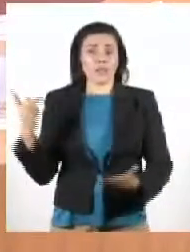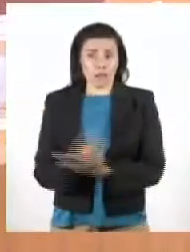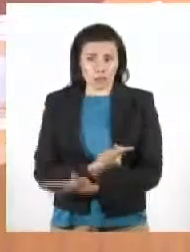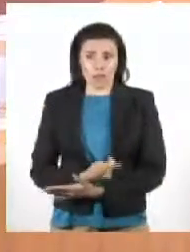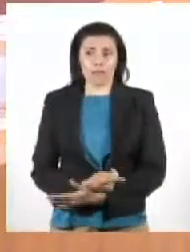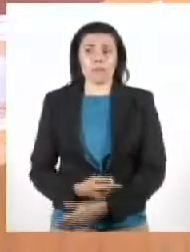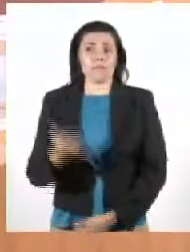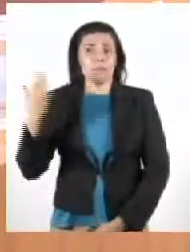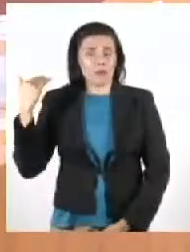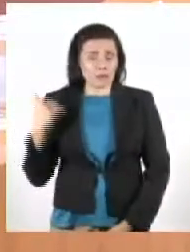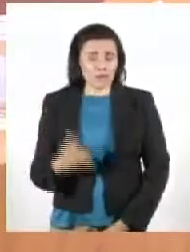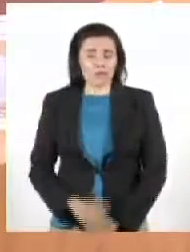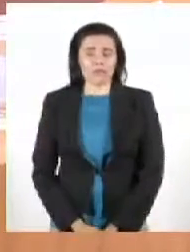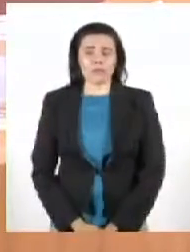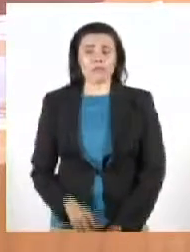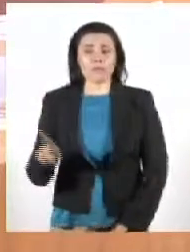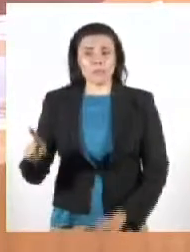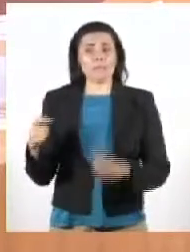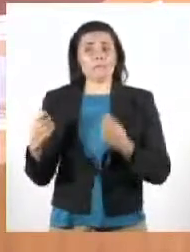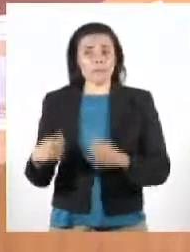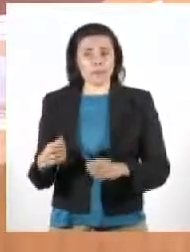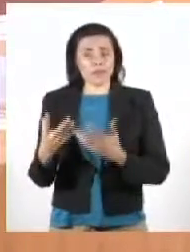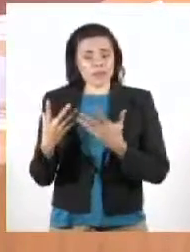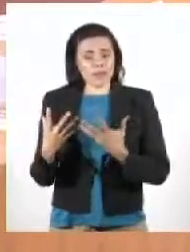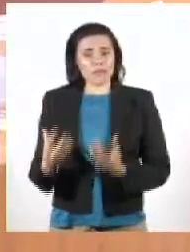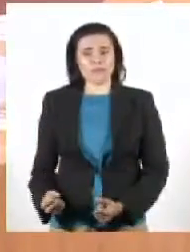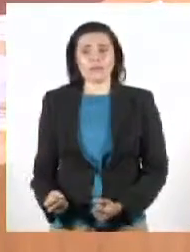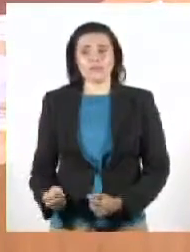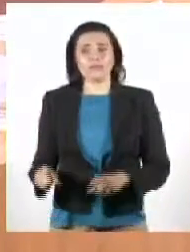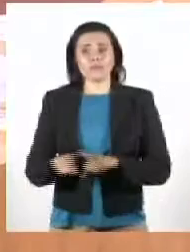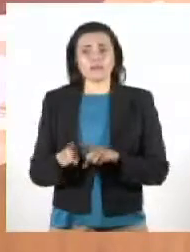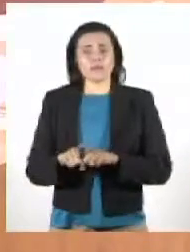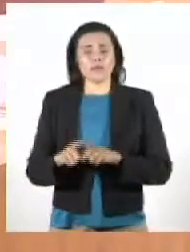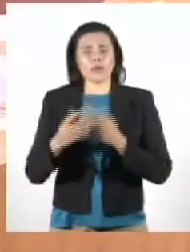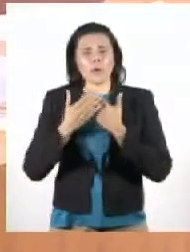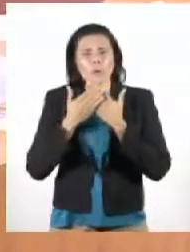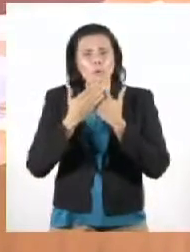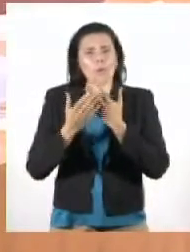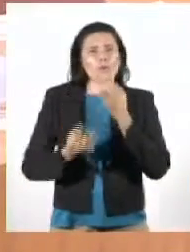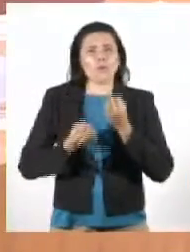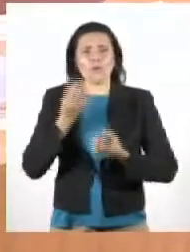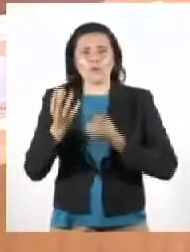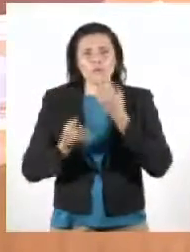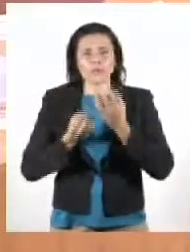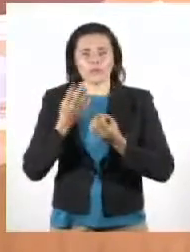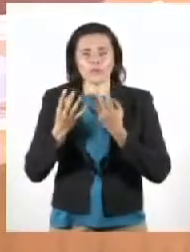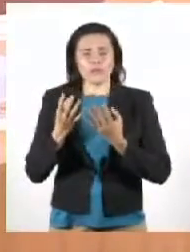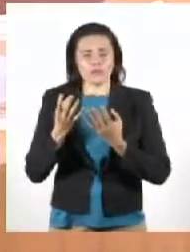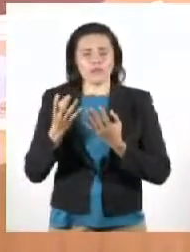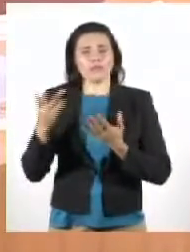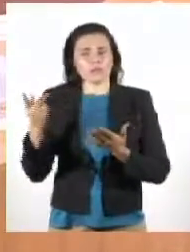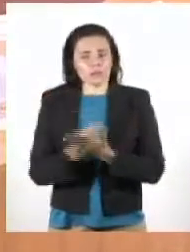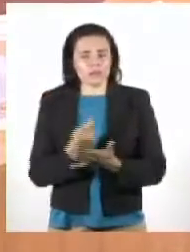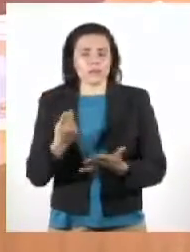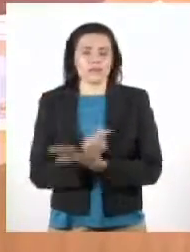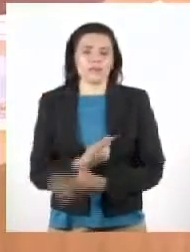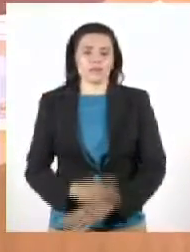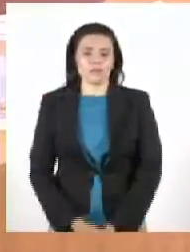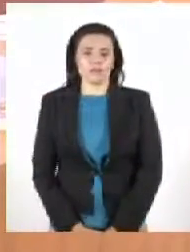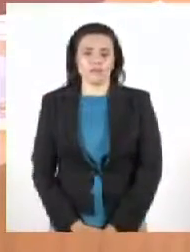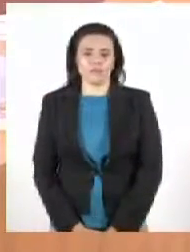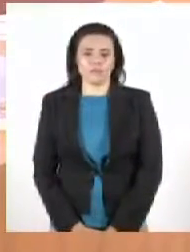que admitir e tem que ser humilde. Tem que admitir que neste governo, em 6 meses de